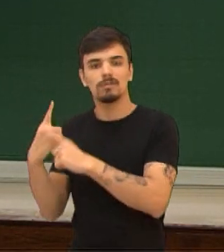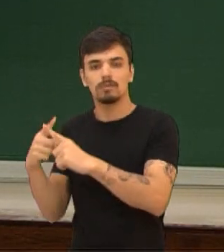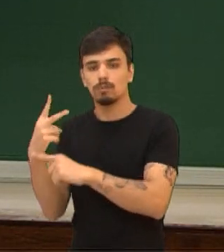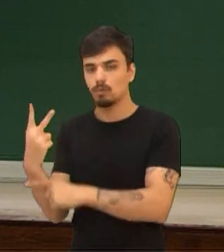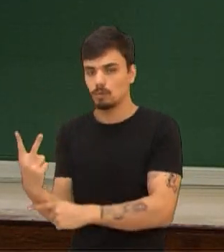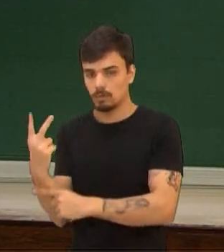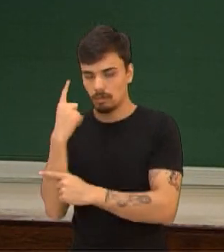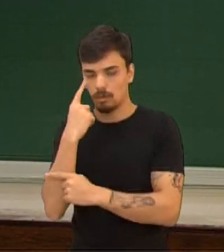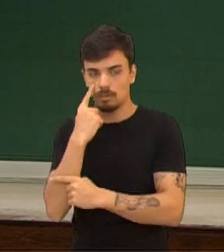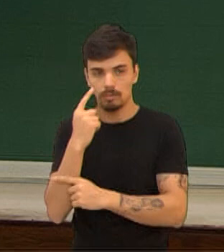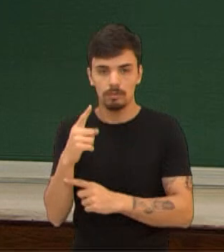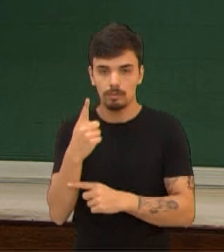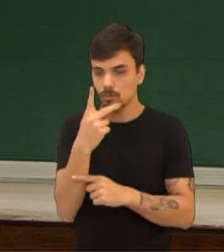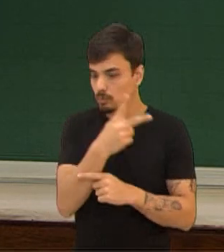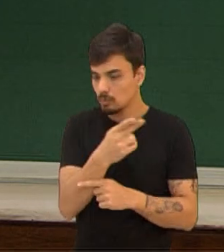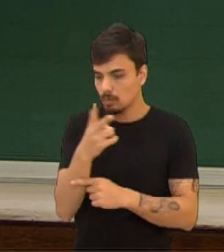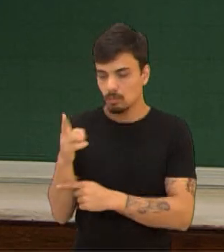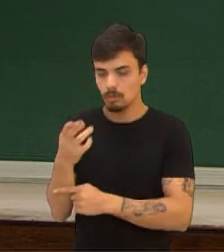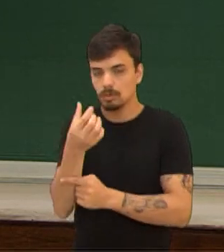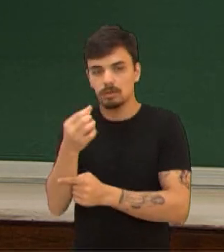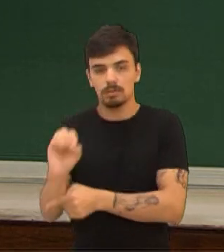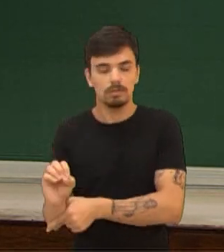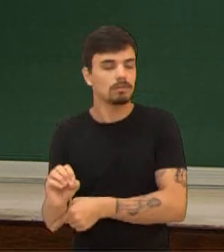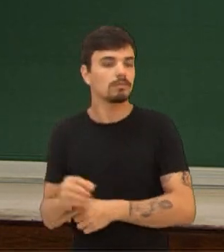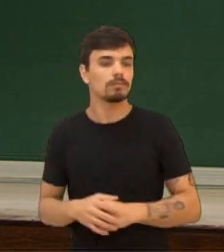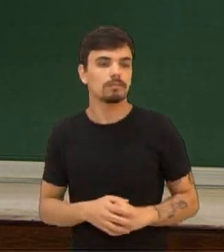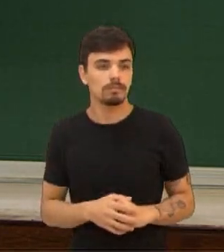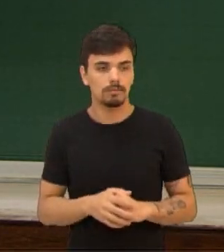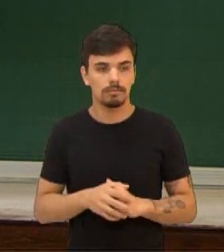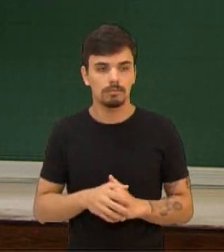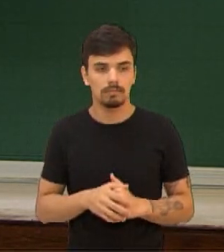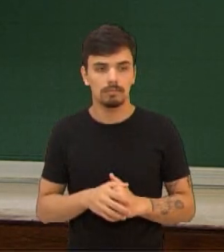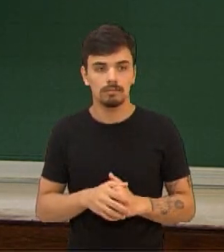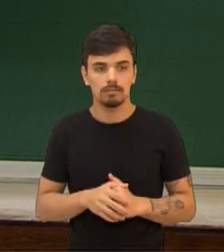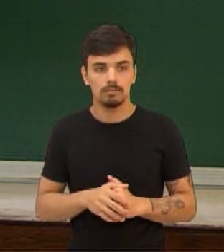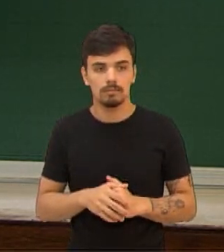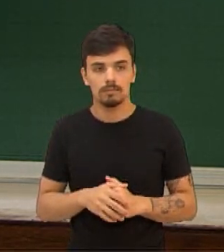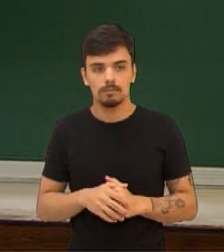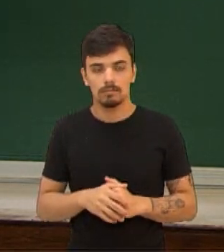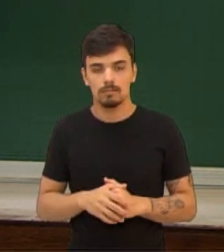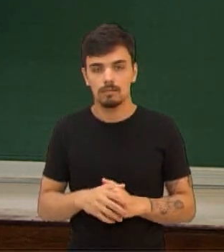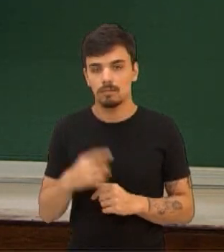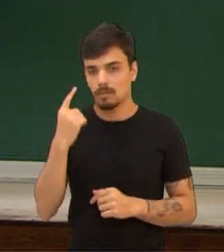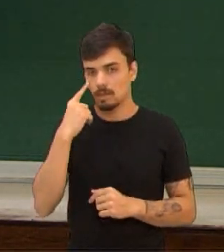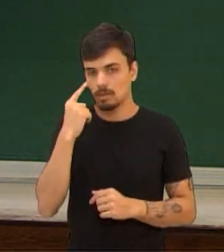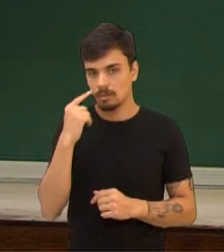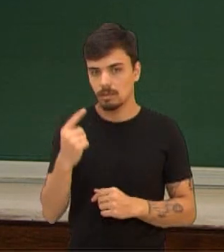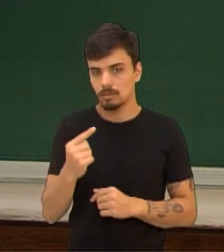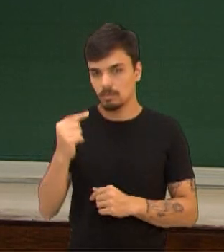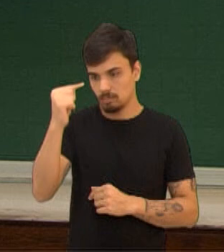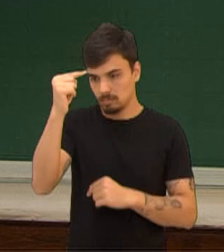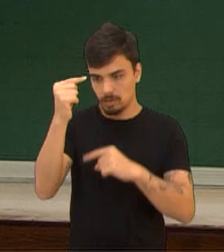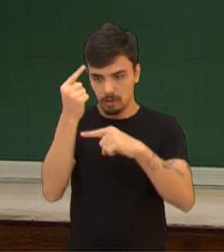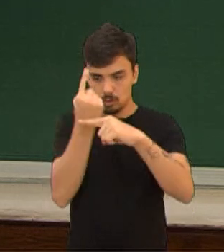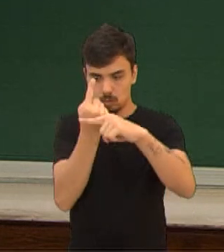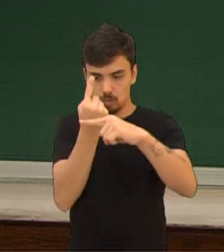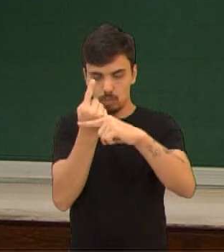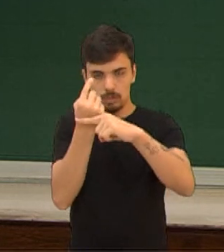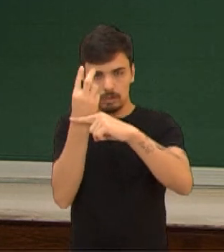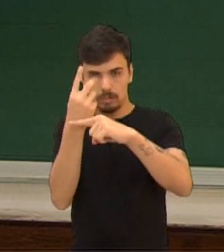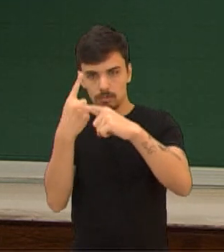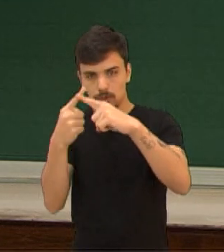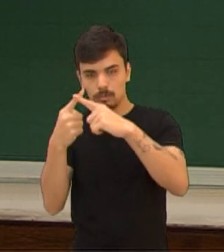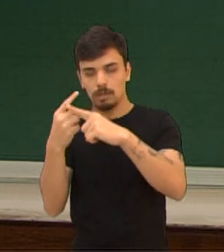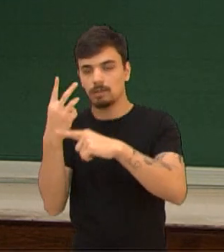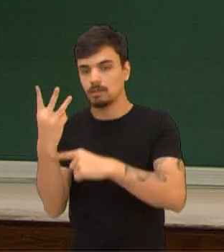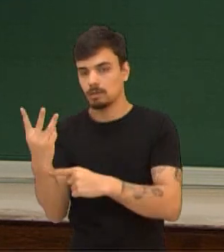multiplica aqui em cima por 3. Se eu multipliquei por 2 aqui, então multiplica em cima por 2. Pronto. Agora,